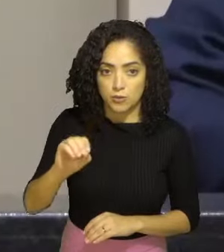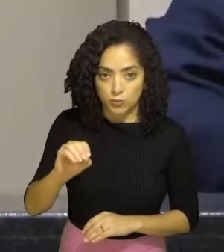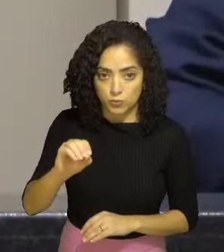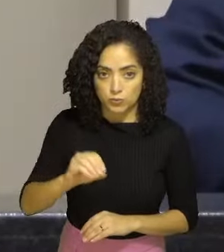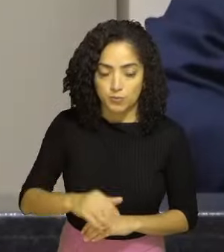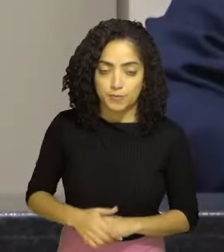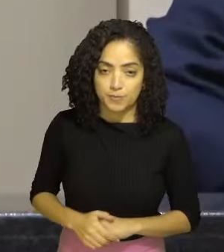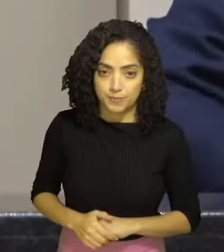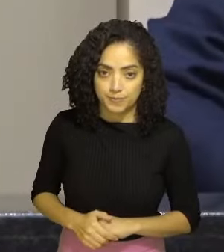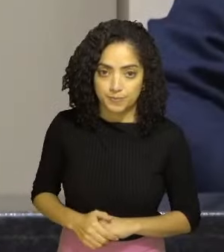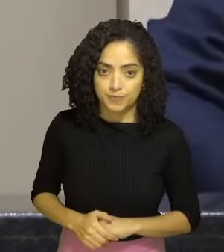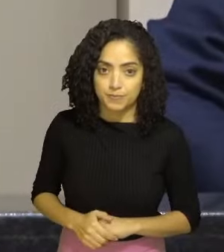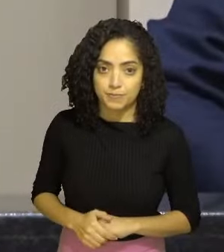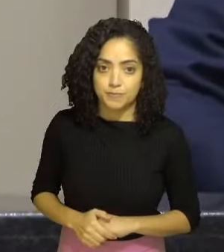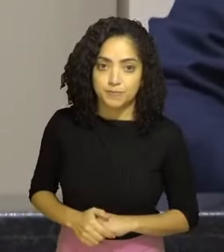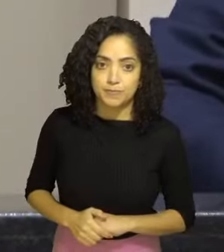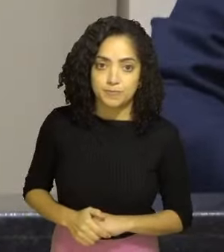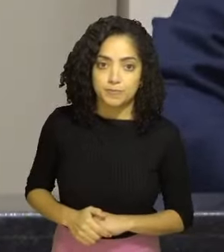Kentop.